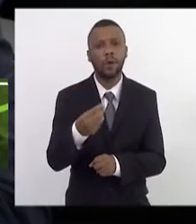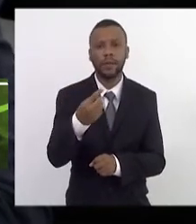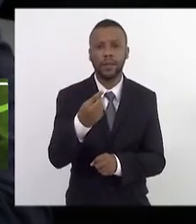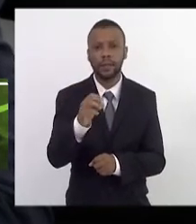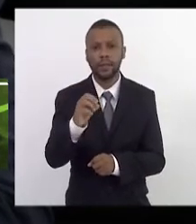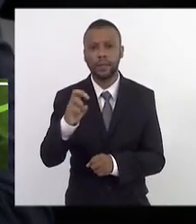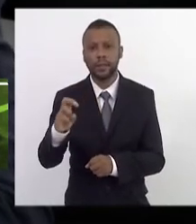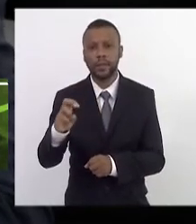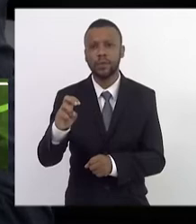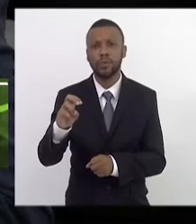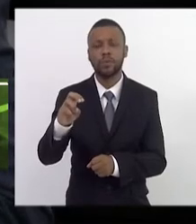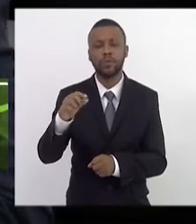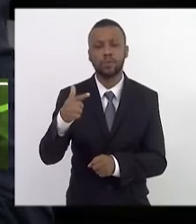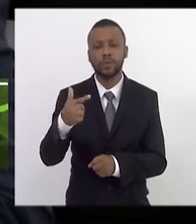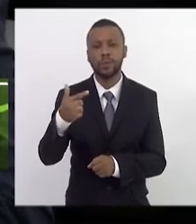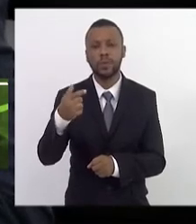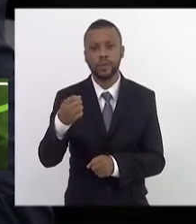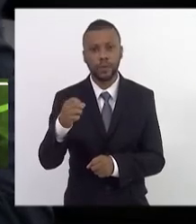R$ 183.105.204, né?